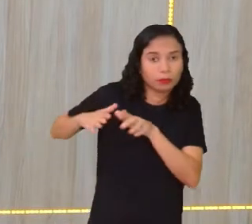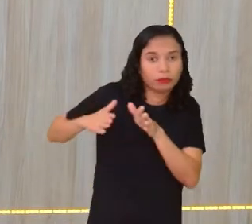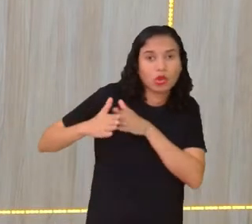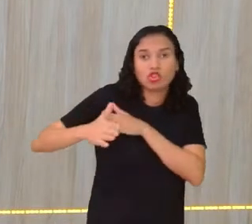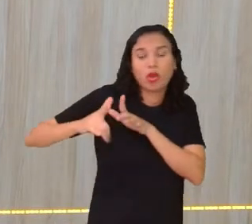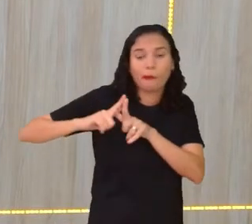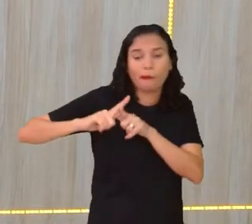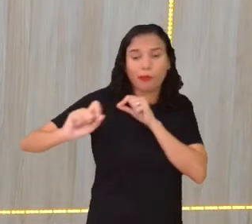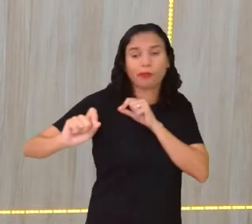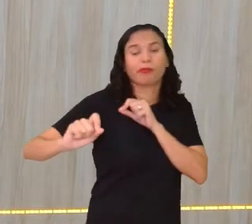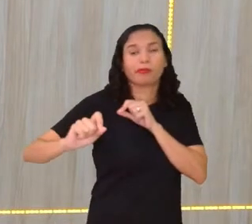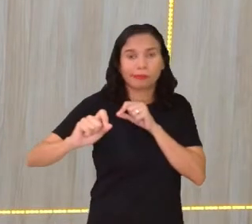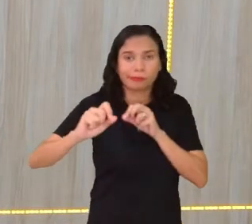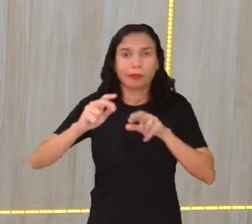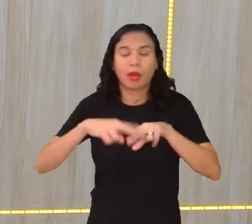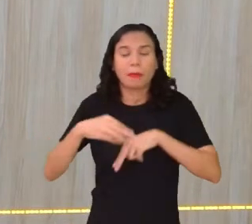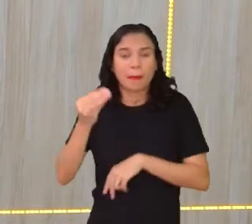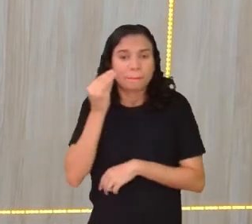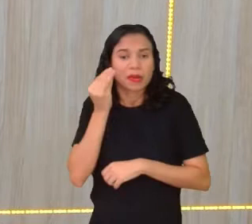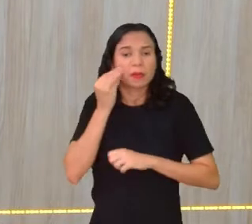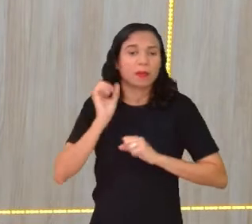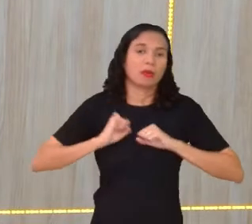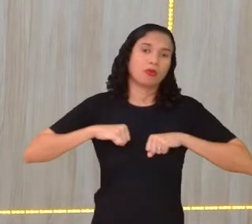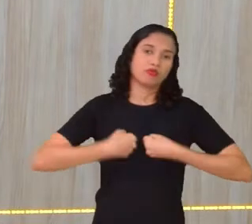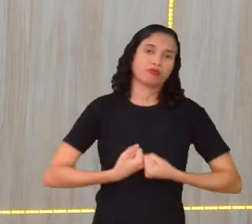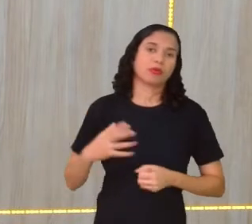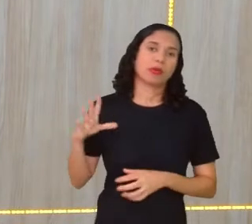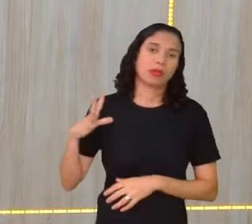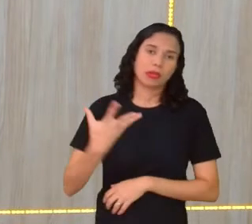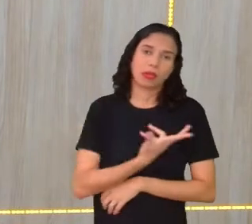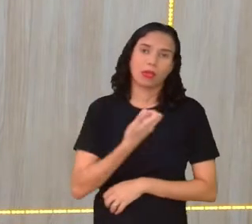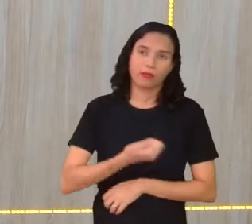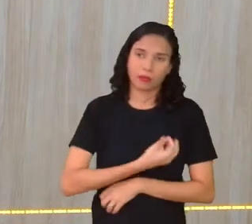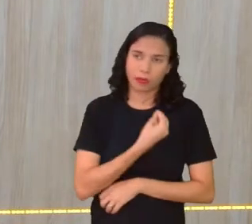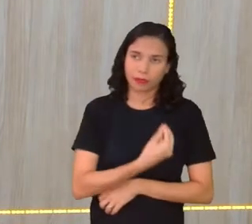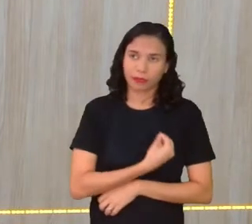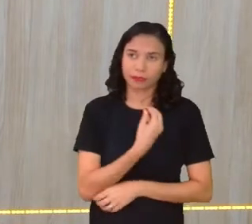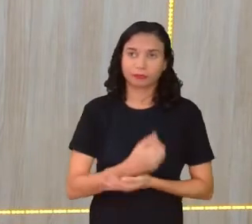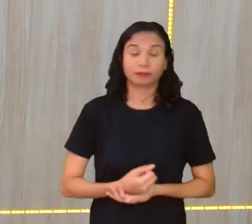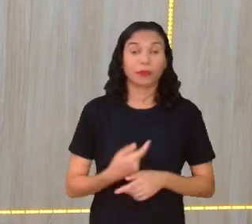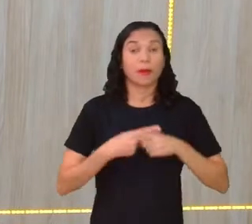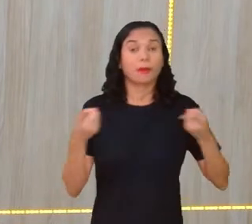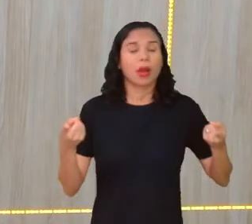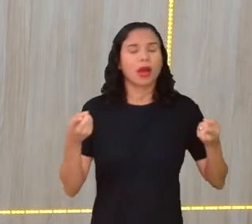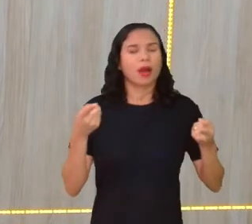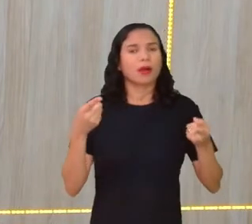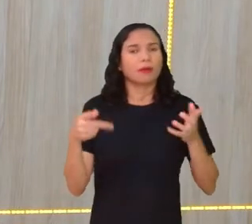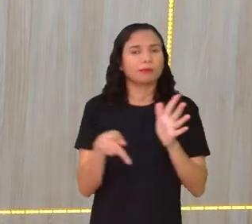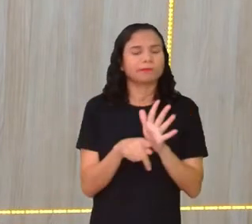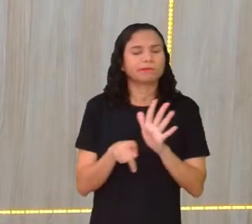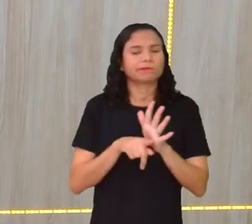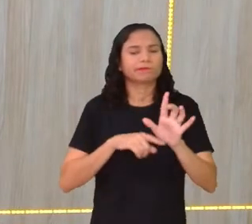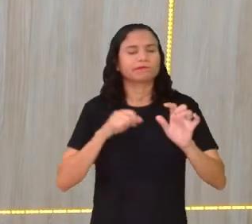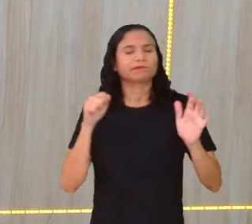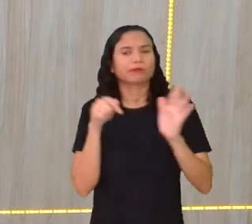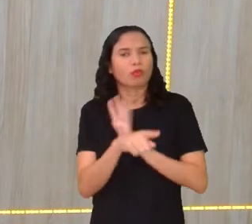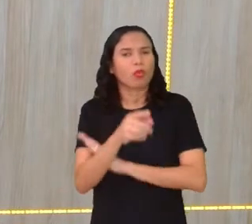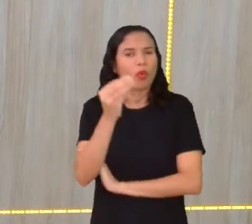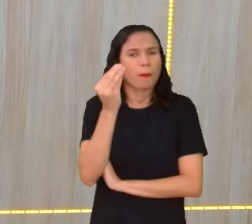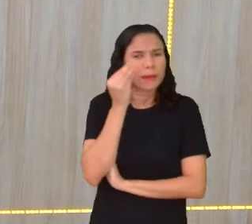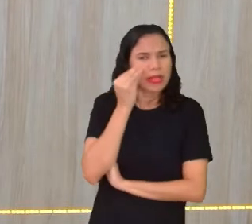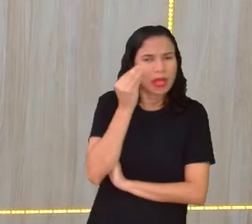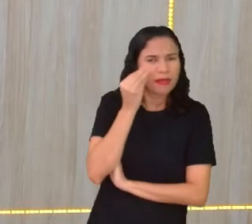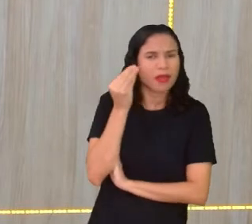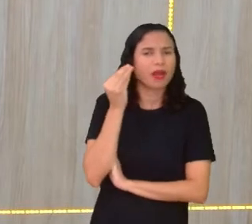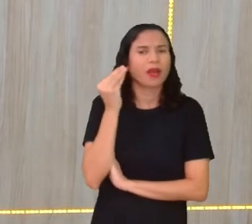né, para tentar salvar as suas vidas aí por conta das guerras, né. Então, nesse sentido, né, a gente observa